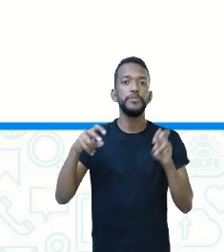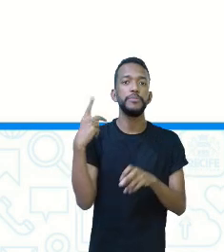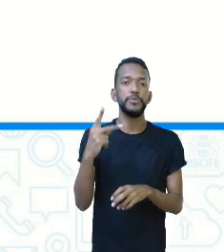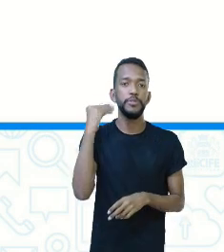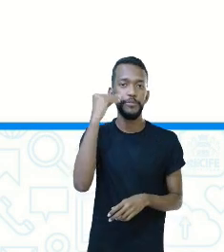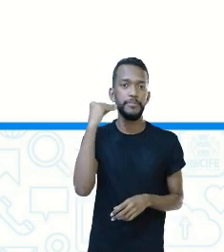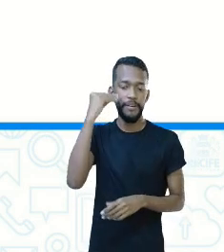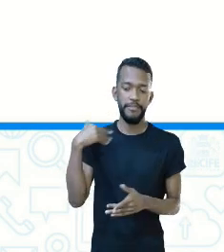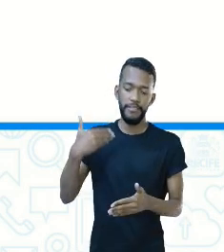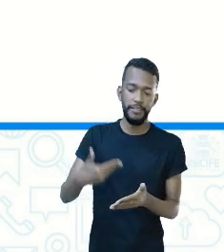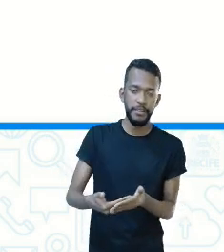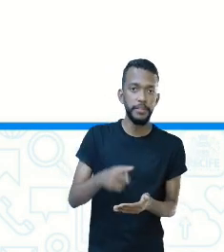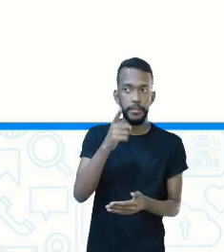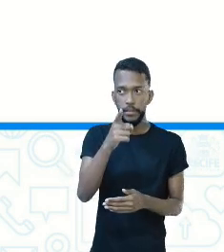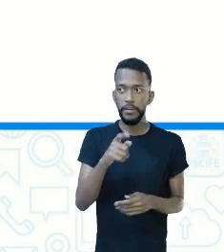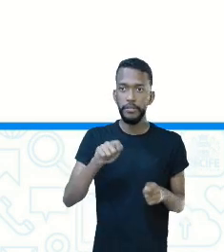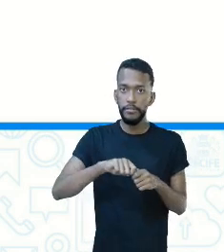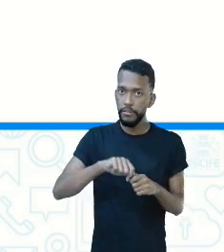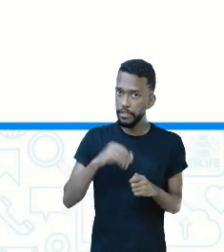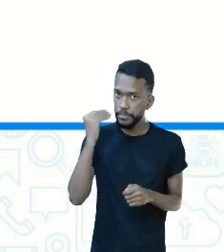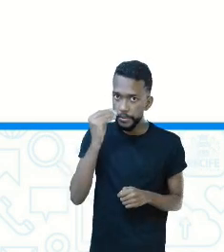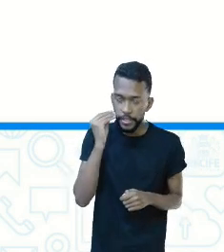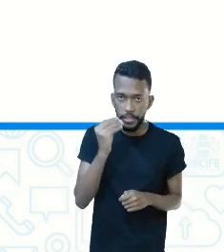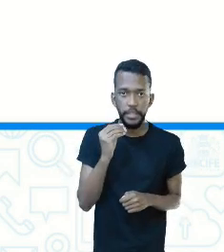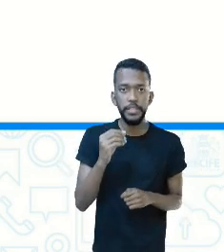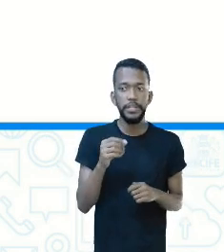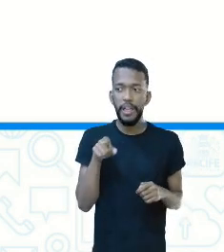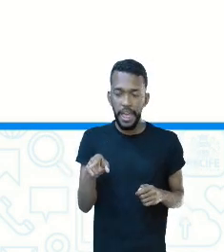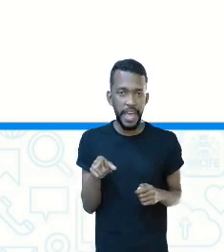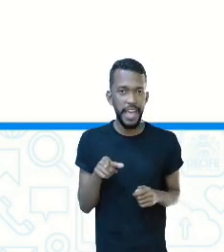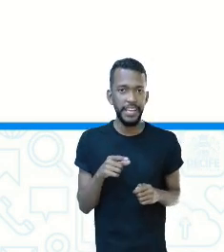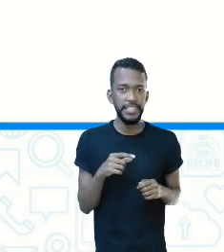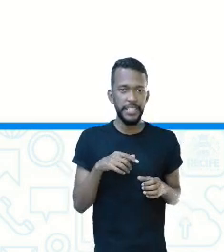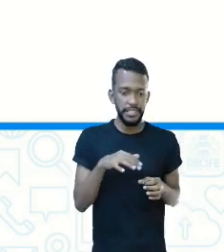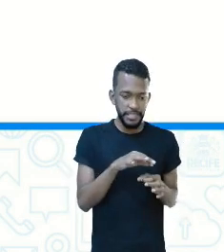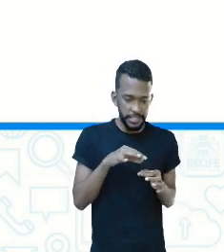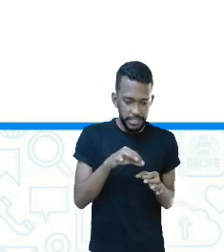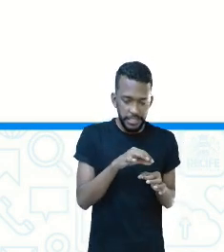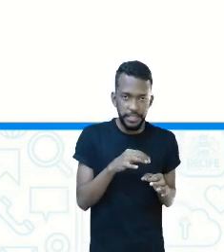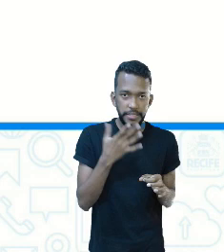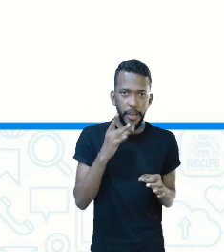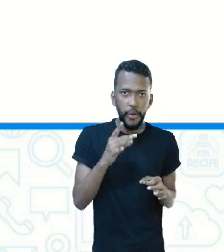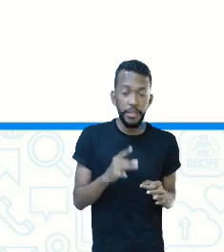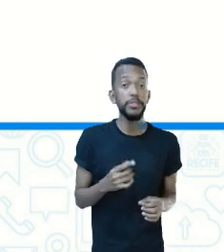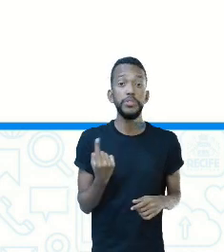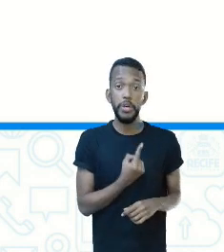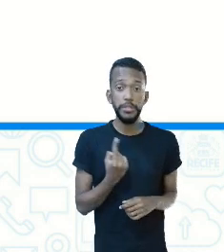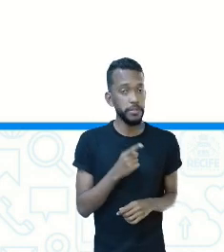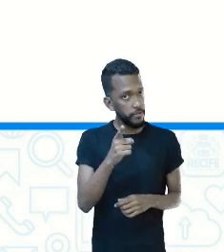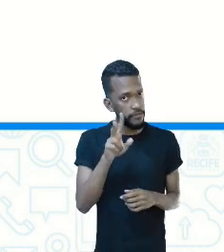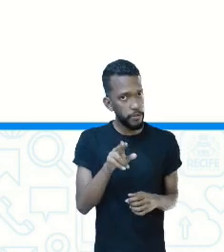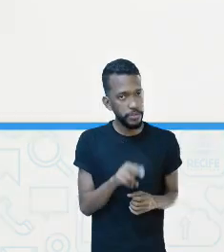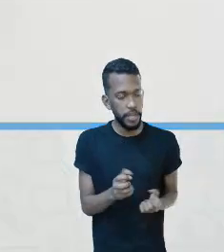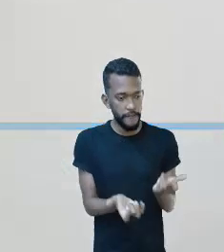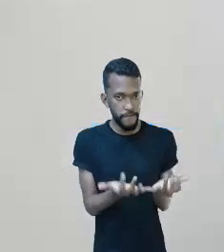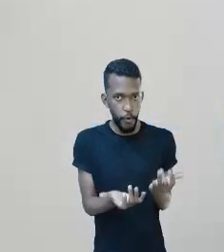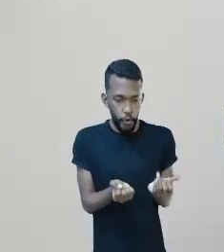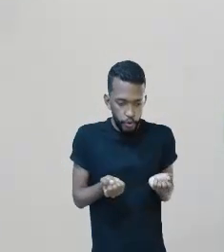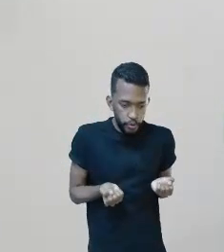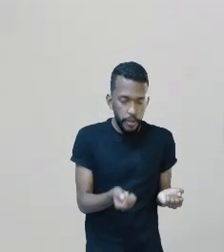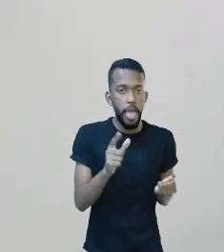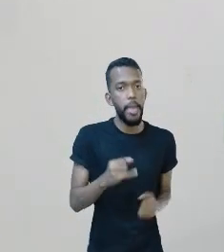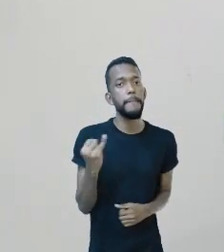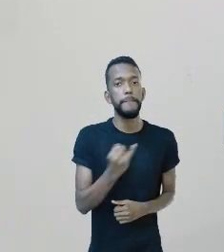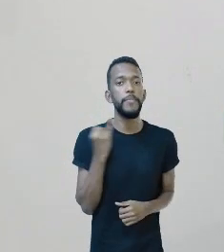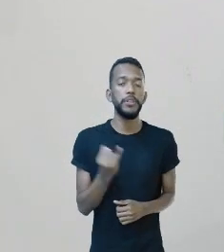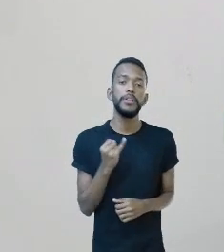experiência. Não faz essa experiência do salgadinho sozinho. Como a gente vai utilizar forno, é sempre